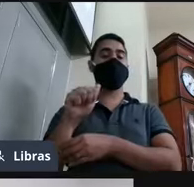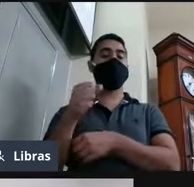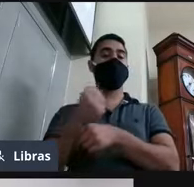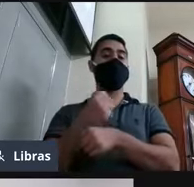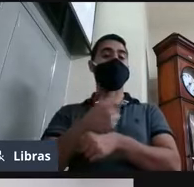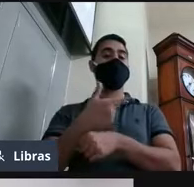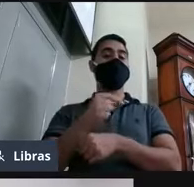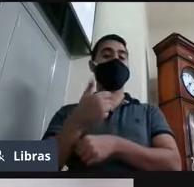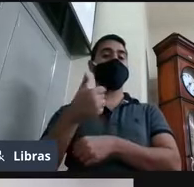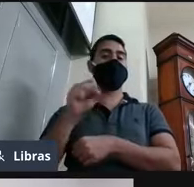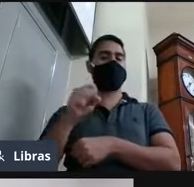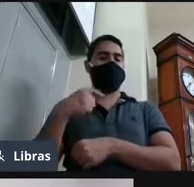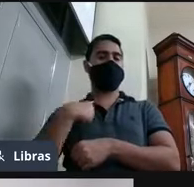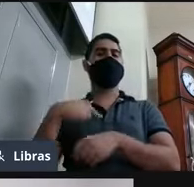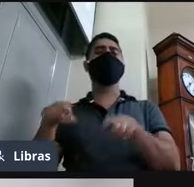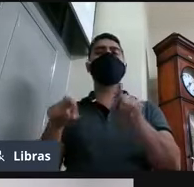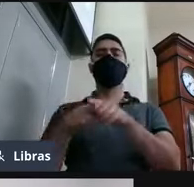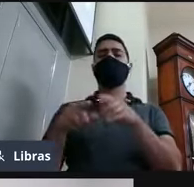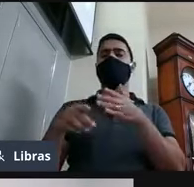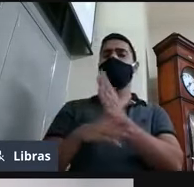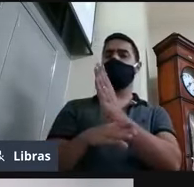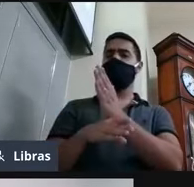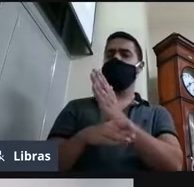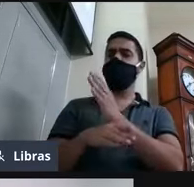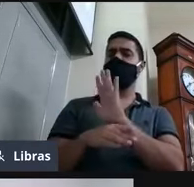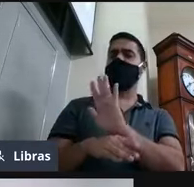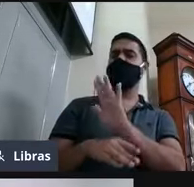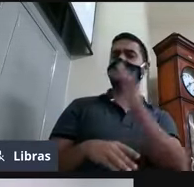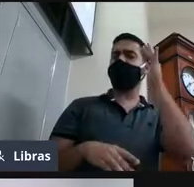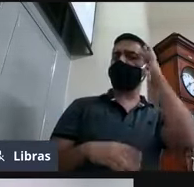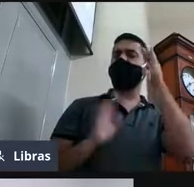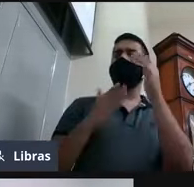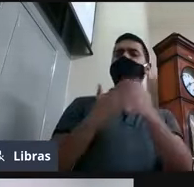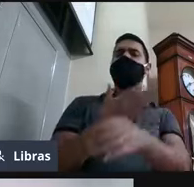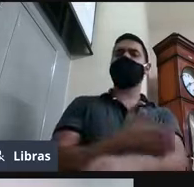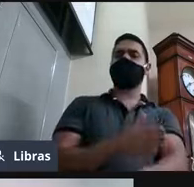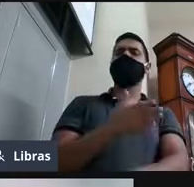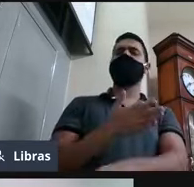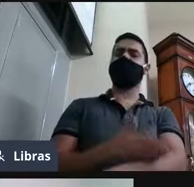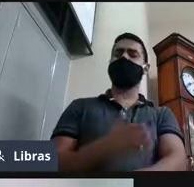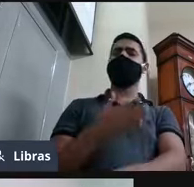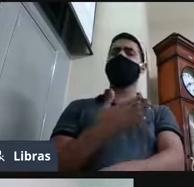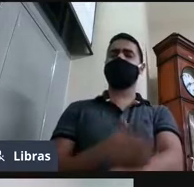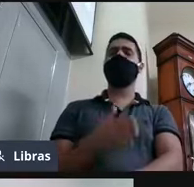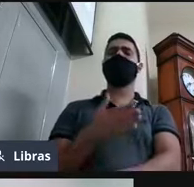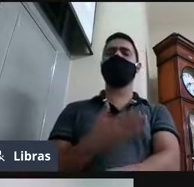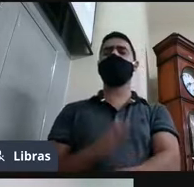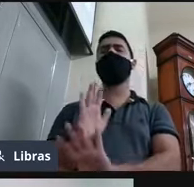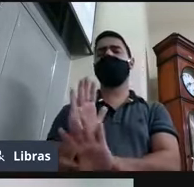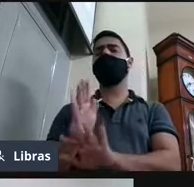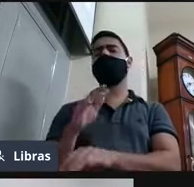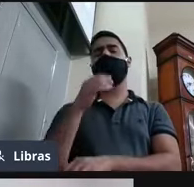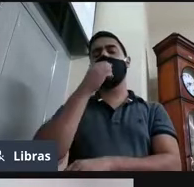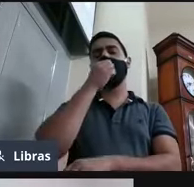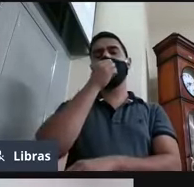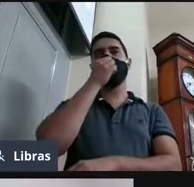2018. Eu aprovei também, mas eu acho que eu já estou até acostumado a aprovar a conta desses prefeitos. Mas eu